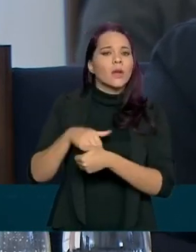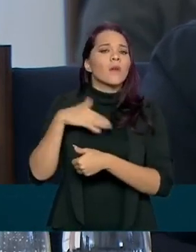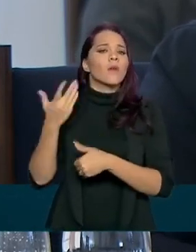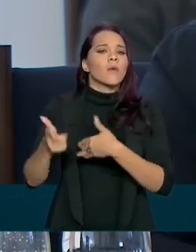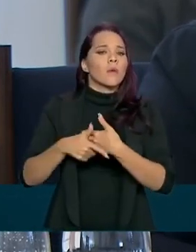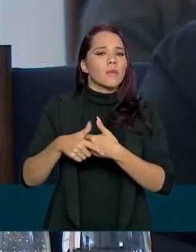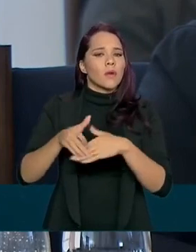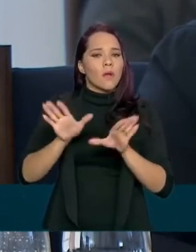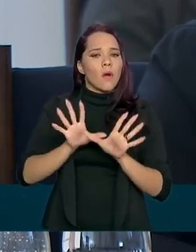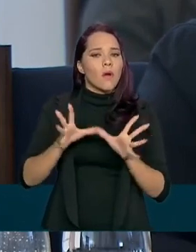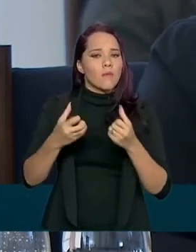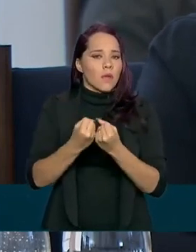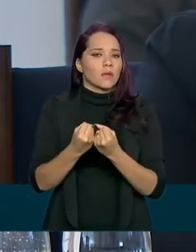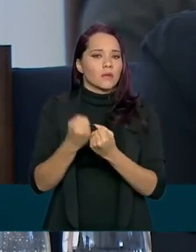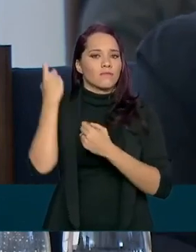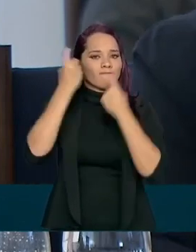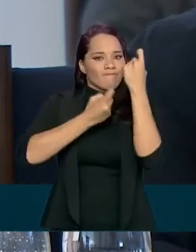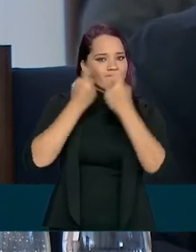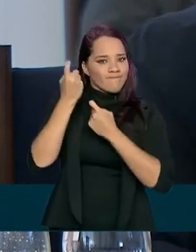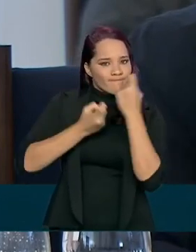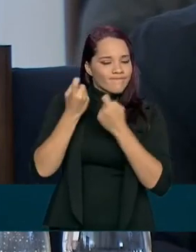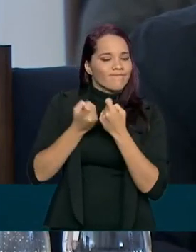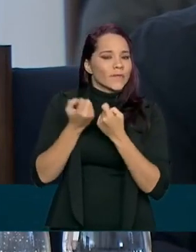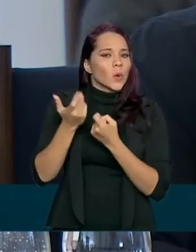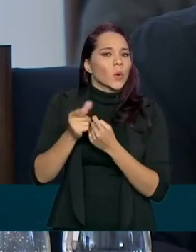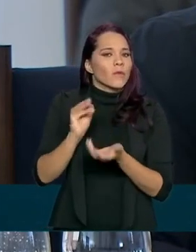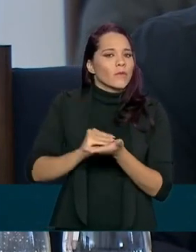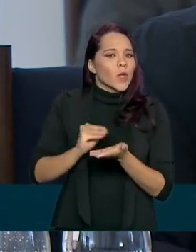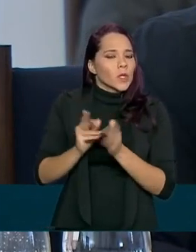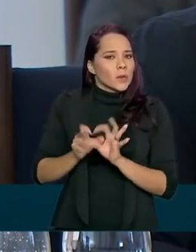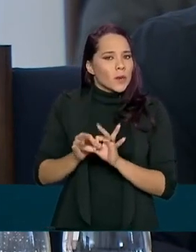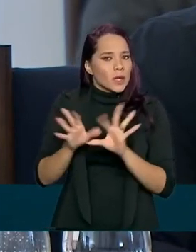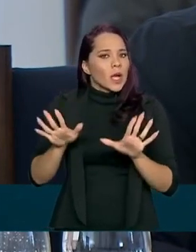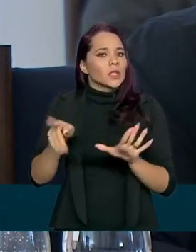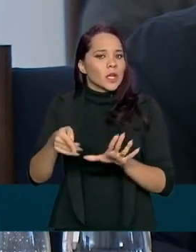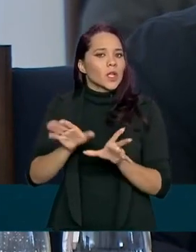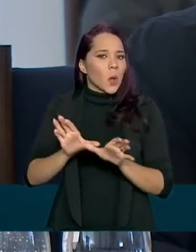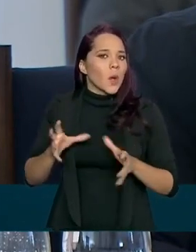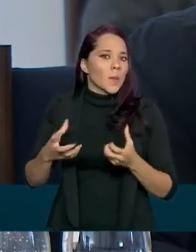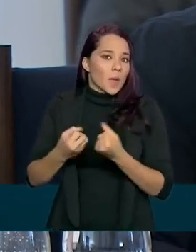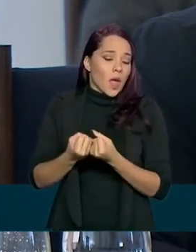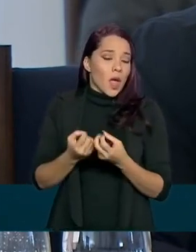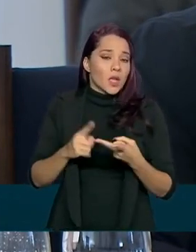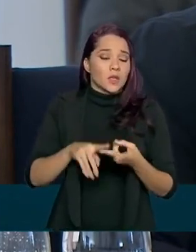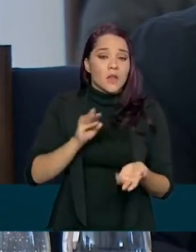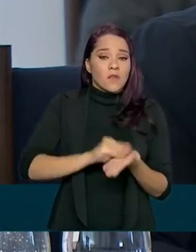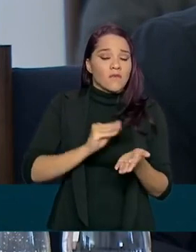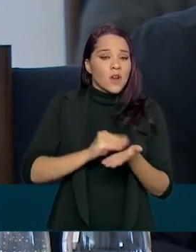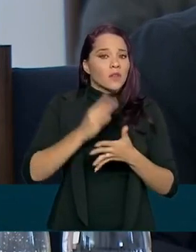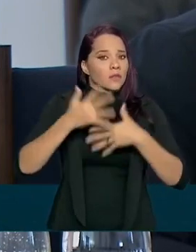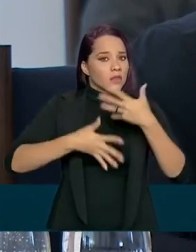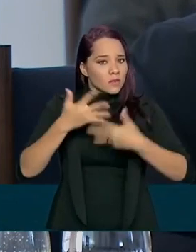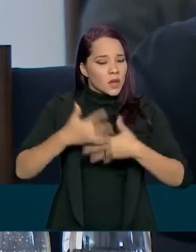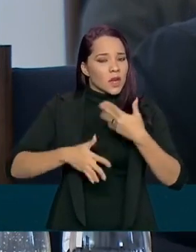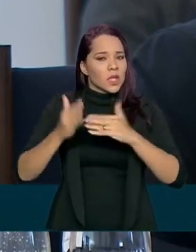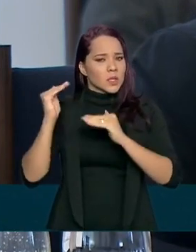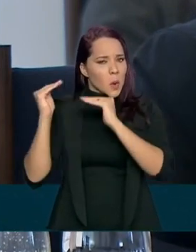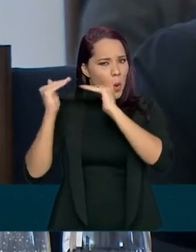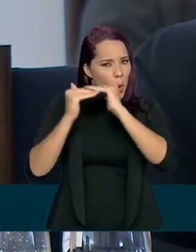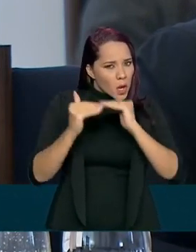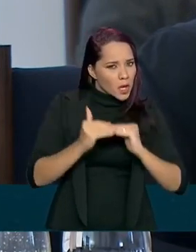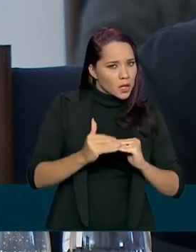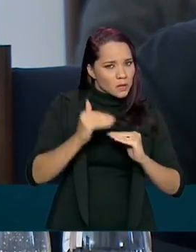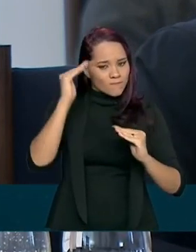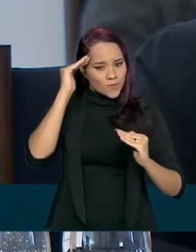papel do inss muita preocupação né a falta de independência da oms aparentemente falta de transparência e coerência